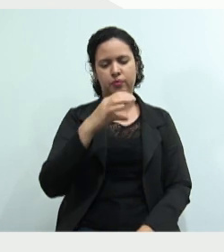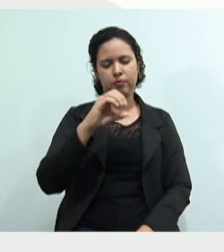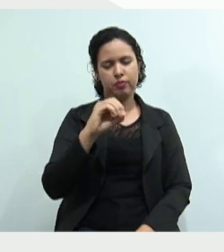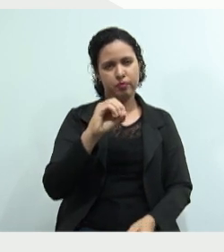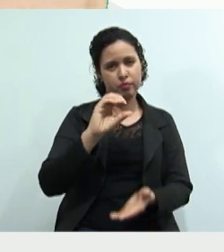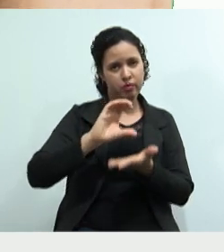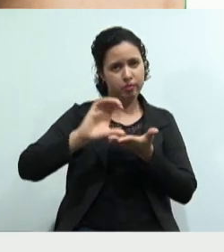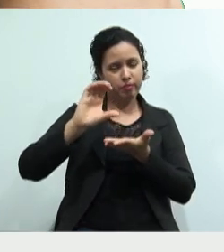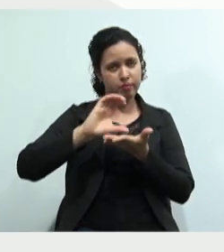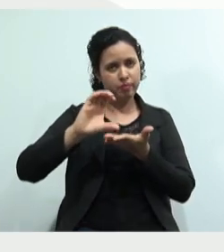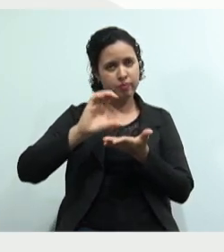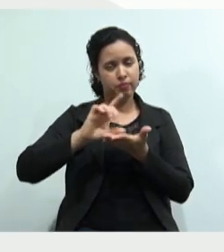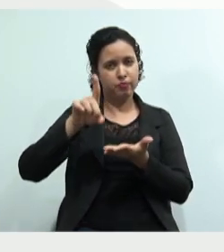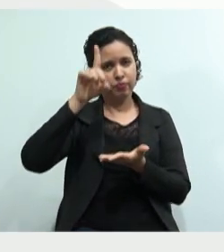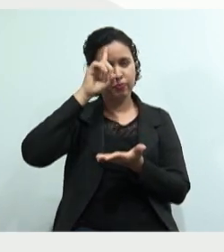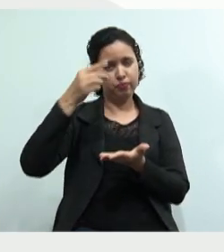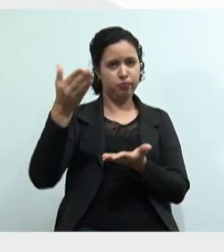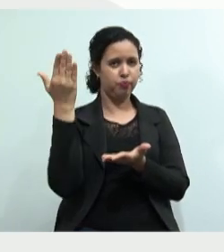dia seguinte, R$